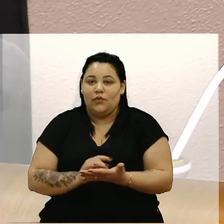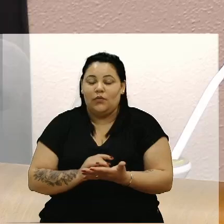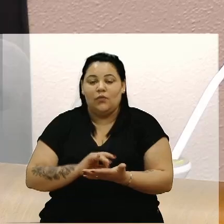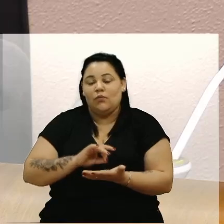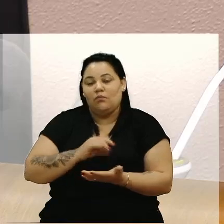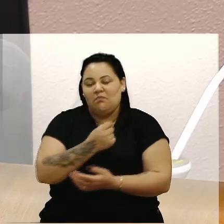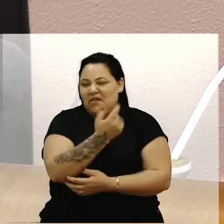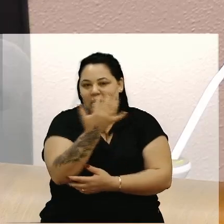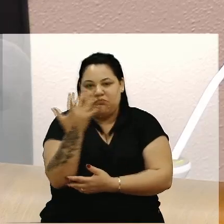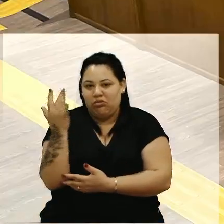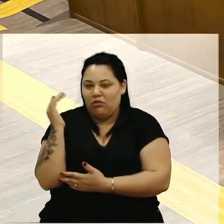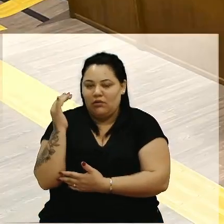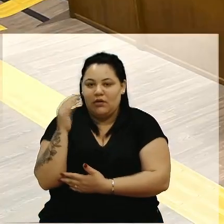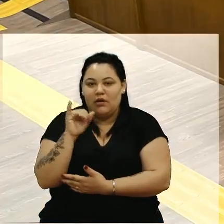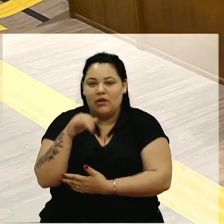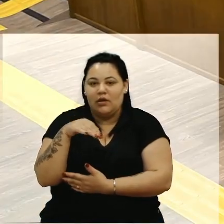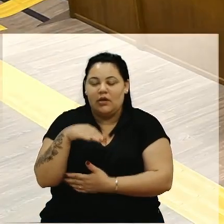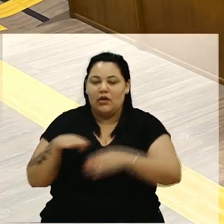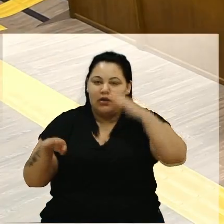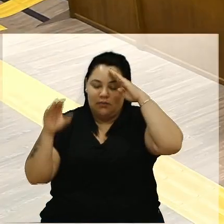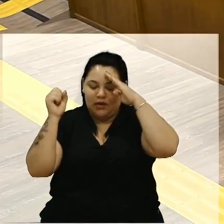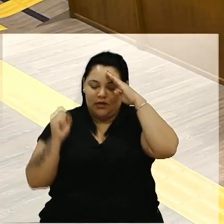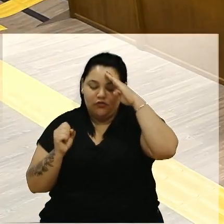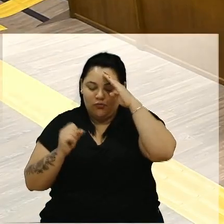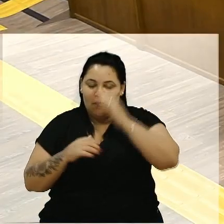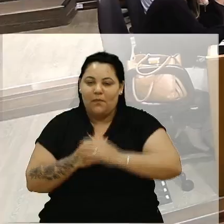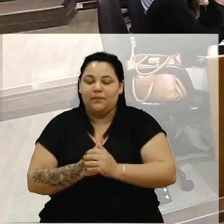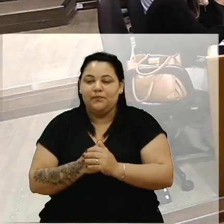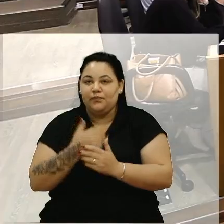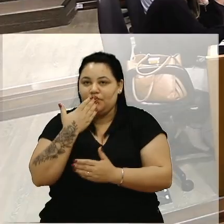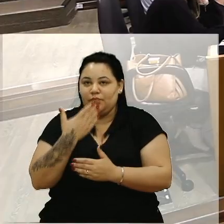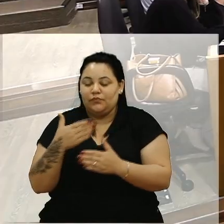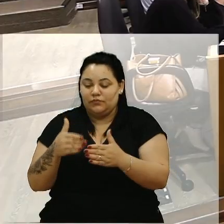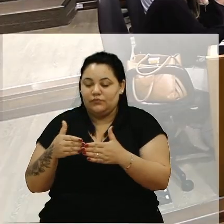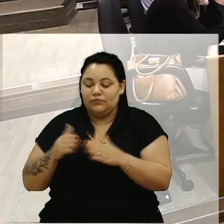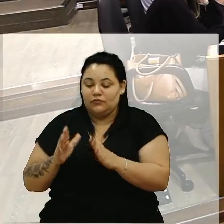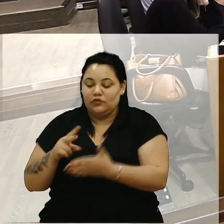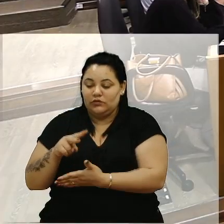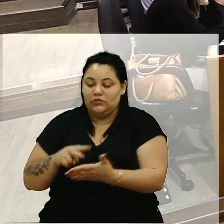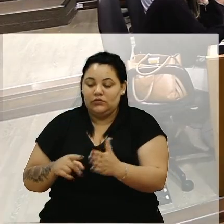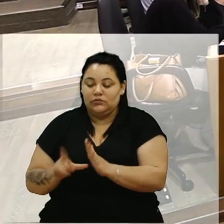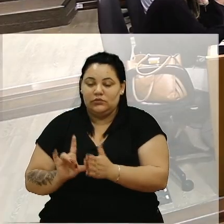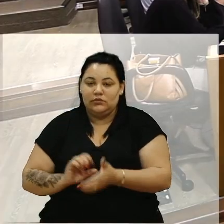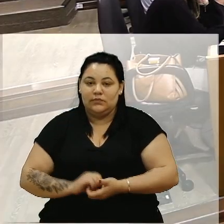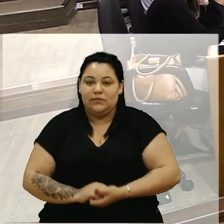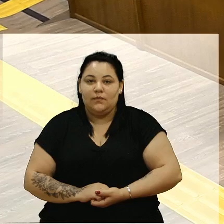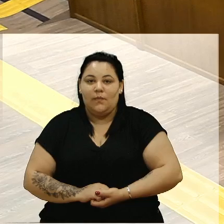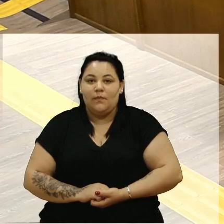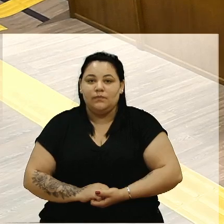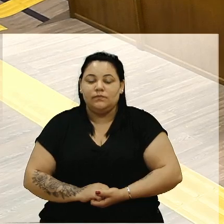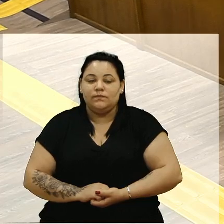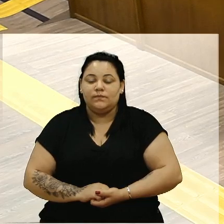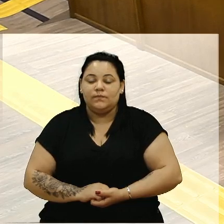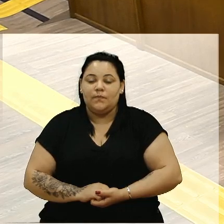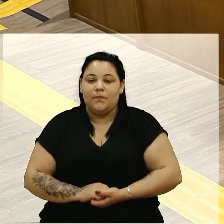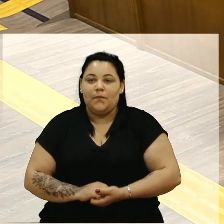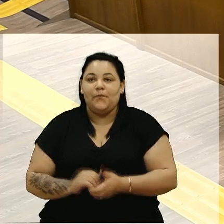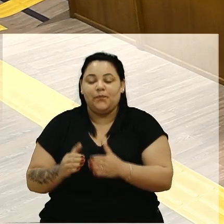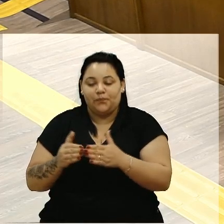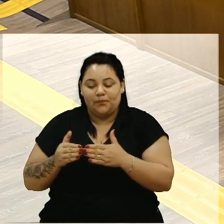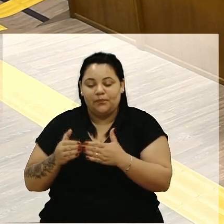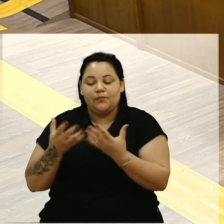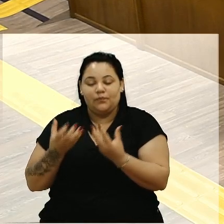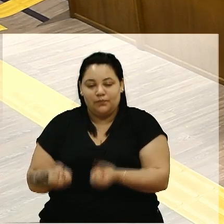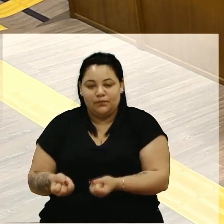Tatiane Frisso, com a palavra a relatora. Peço a dispensa por já ter sido lido anteriormente. Dispensa